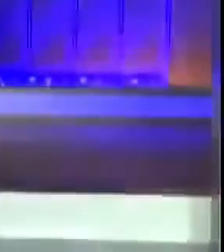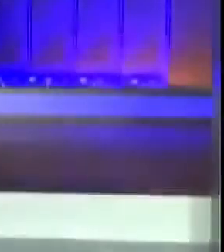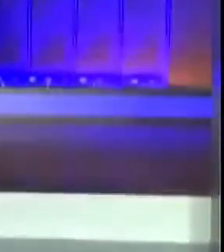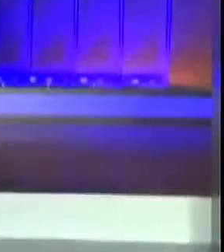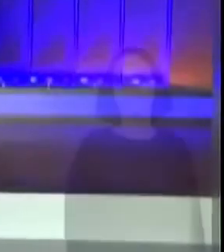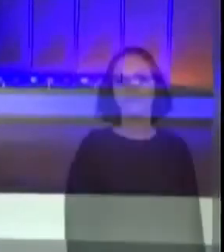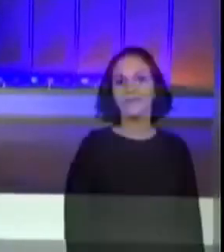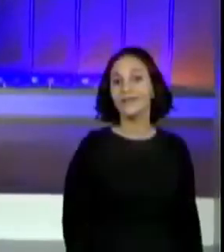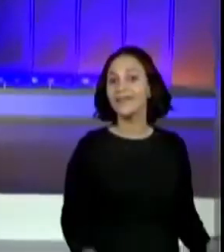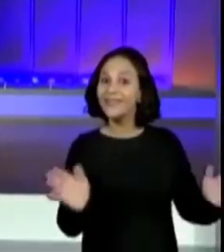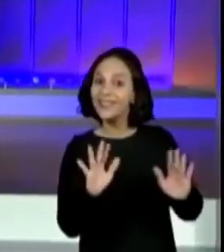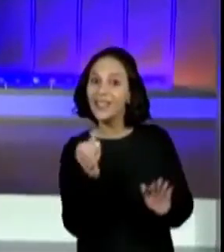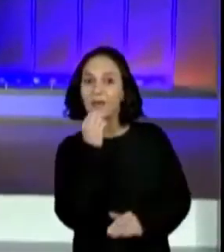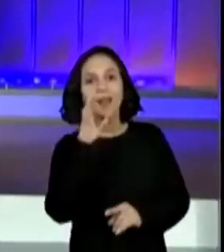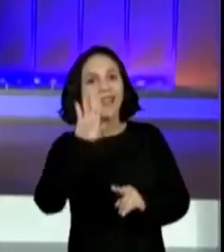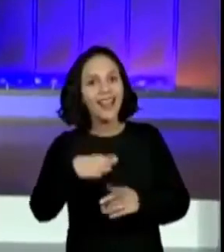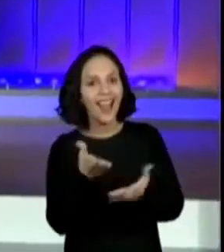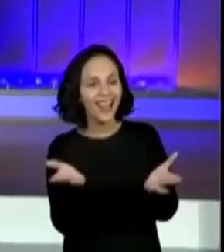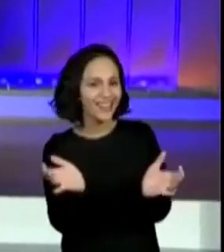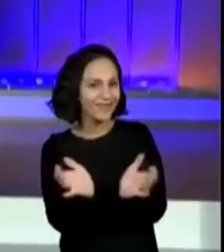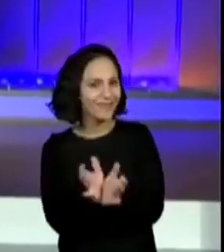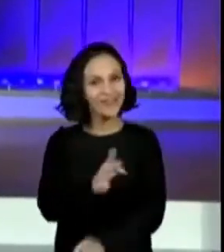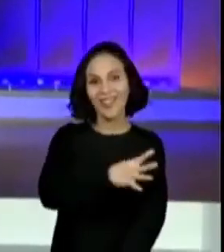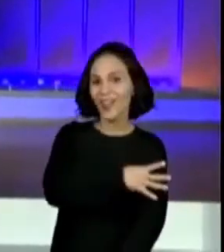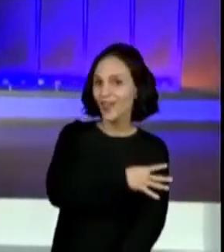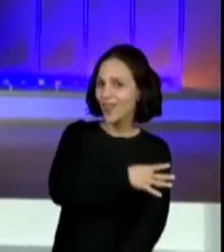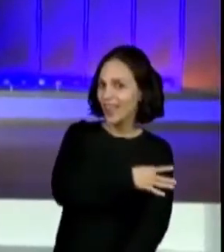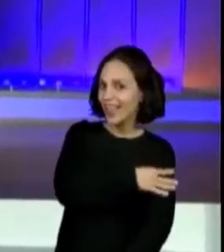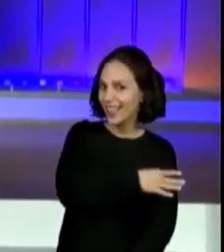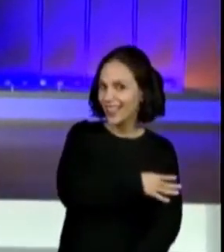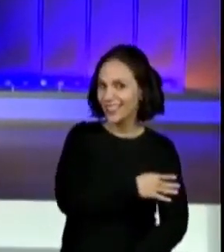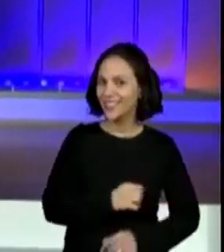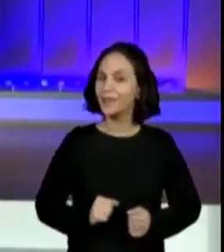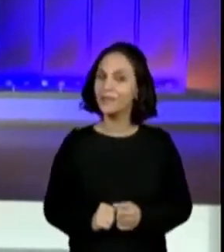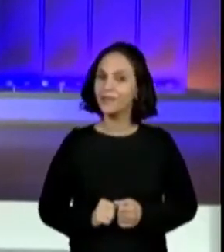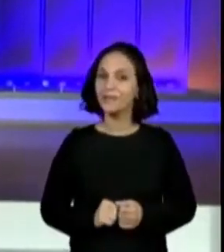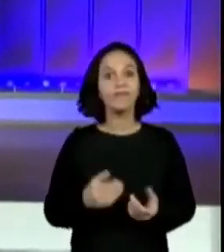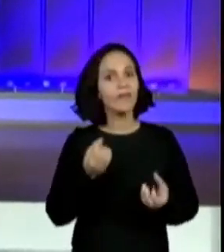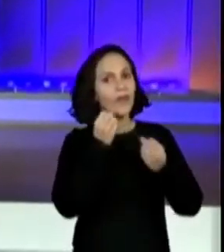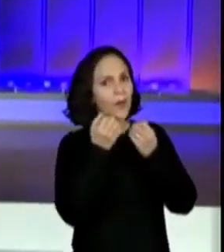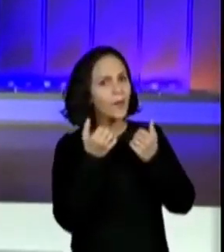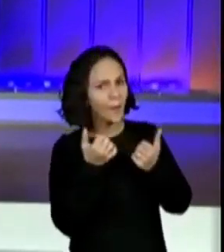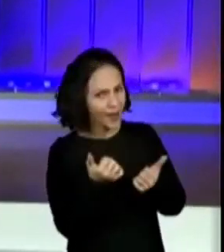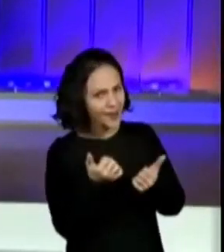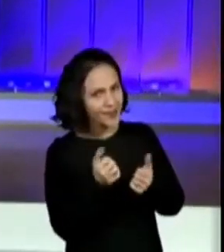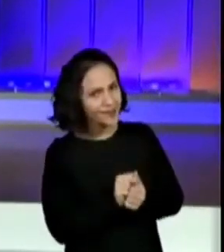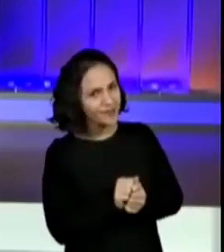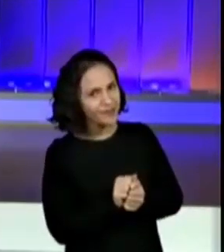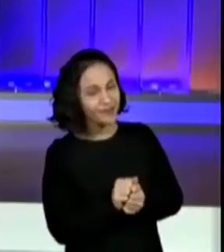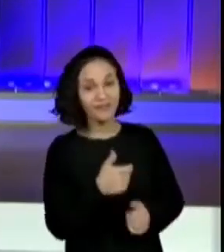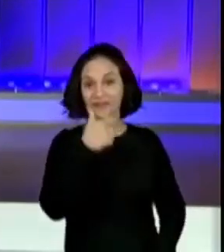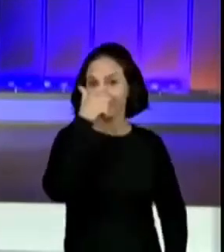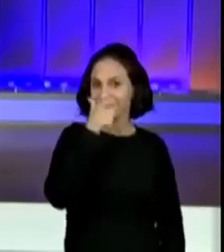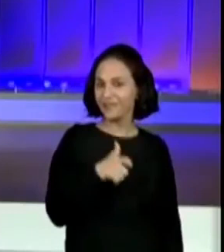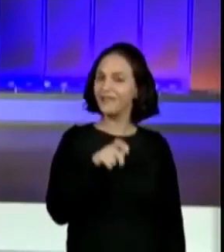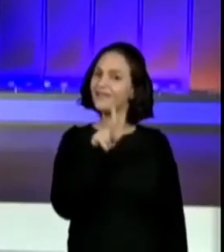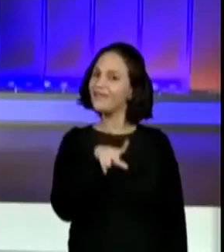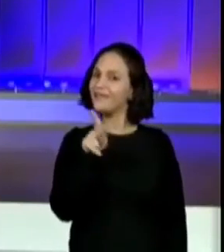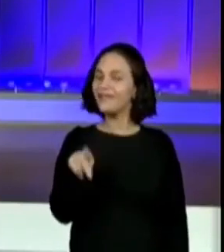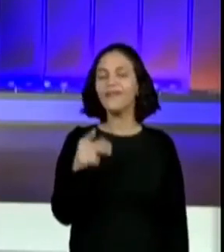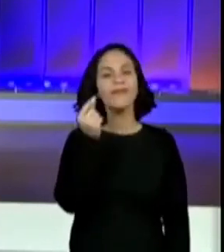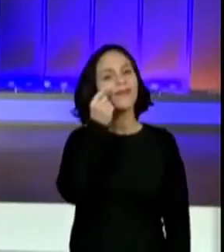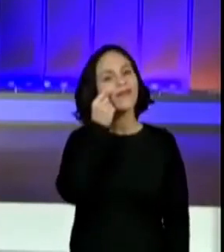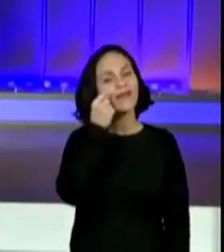públicos Boa tarde galerinha do quarto ano tudo bem com vocês eu sou a professora